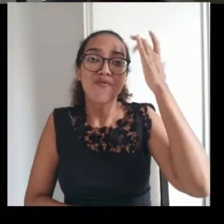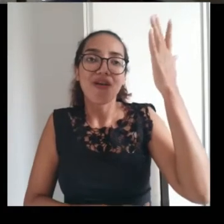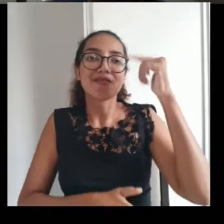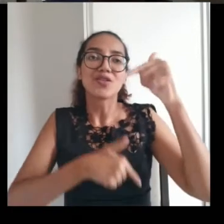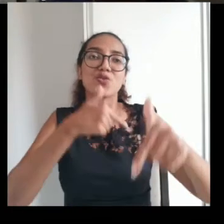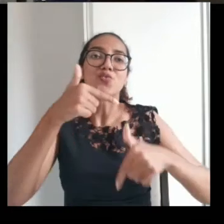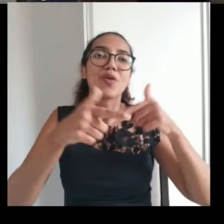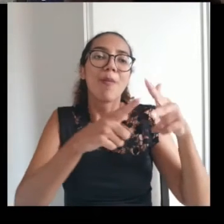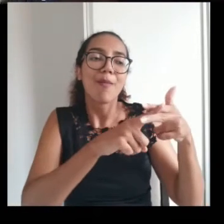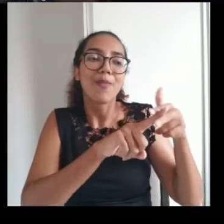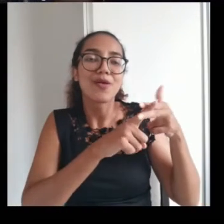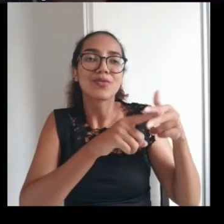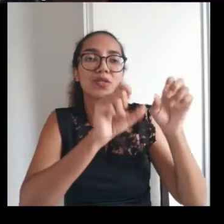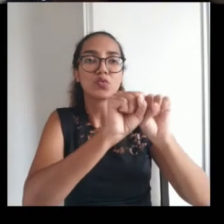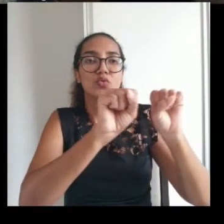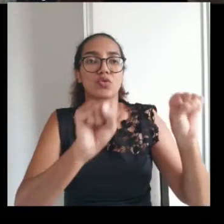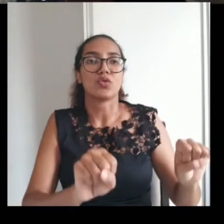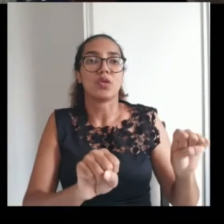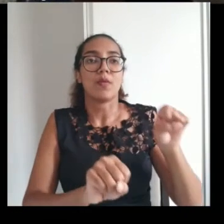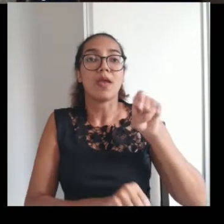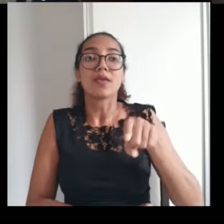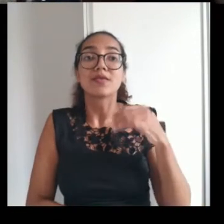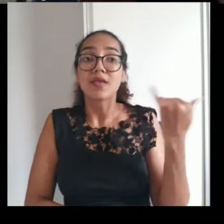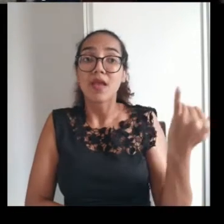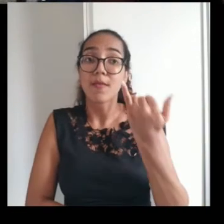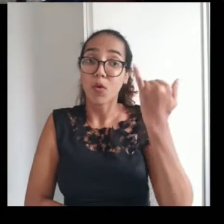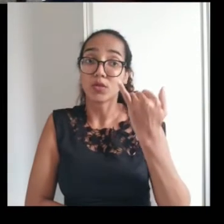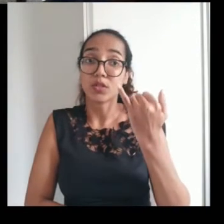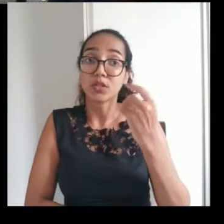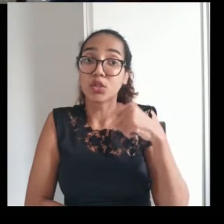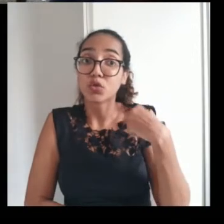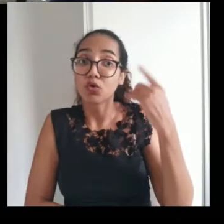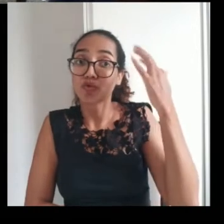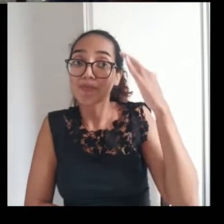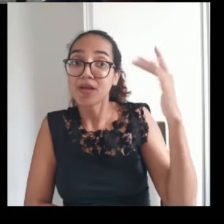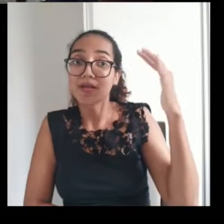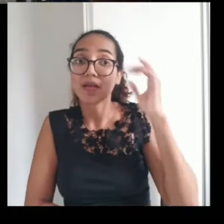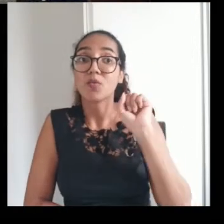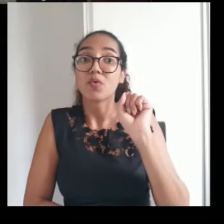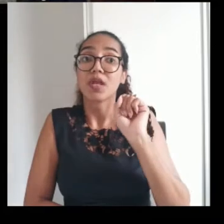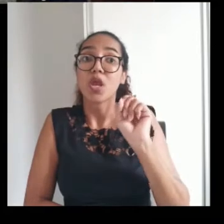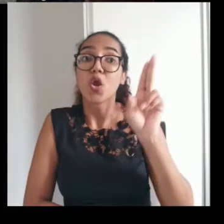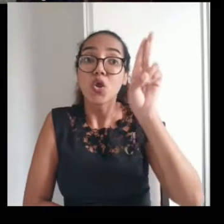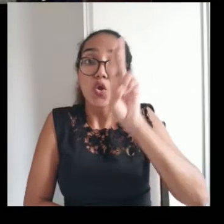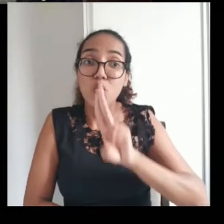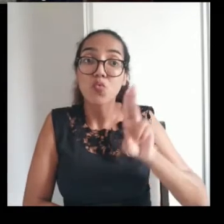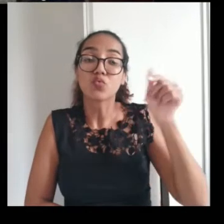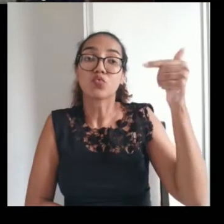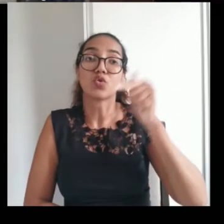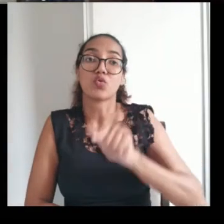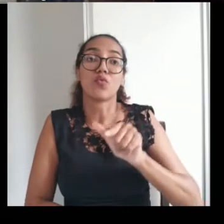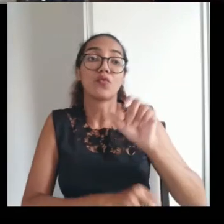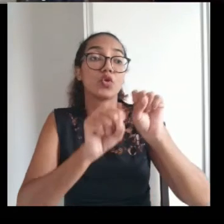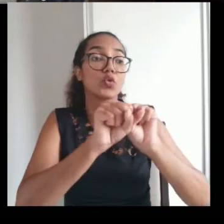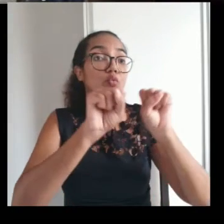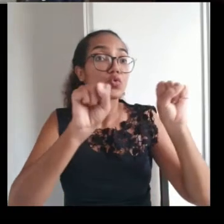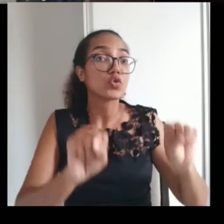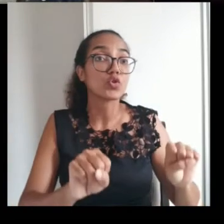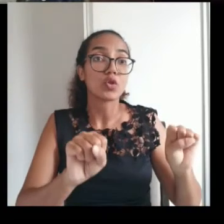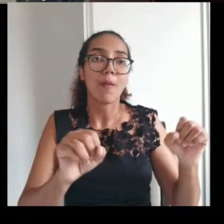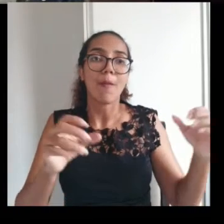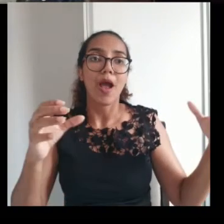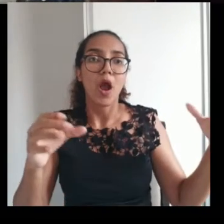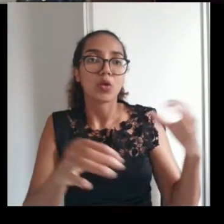sistema. É muito importante isso, tá? A gente pensar sempre em reuso e durante a aplicação como um todo, tá certo? O desenvolvimento da aplicação como um